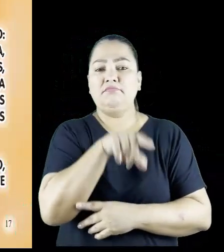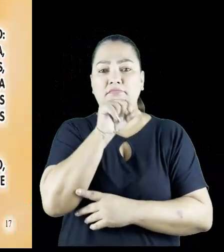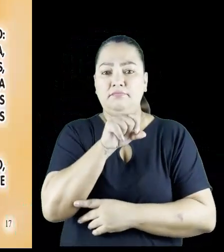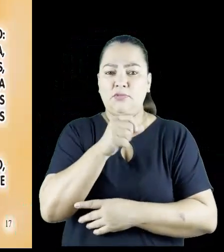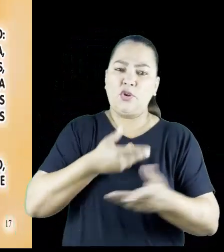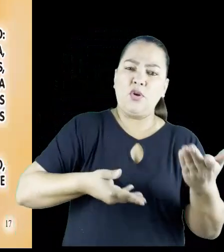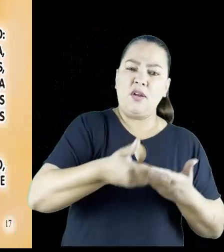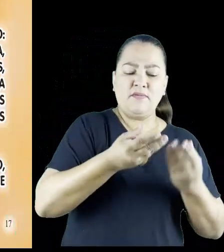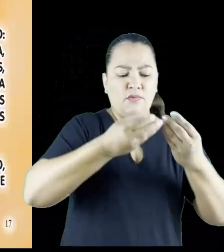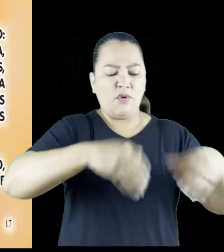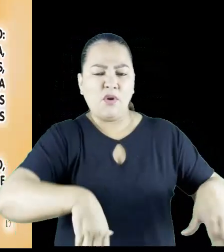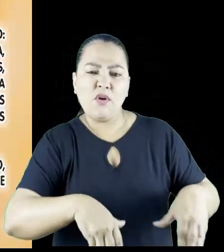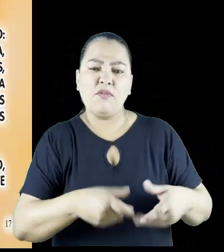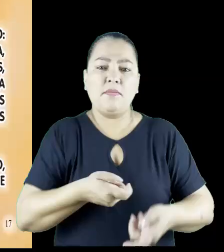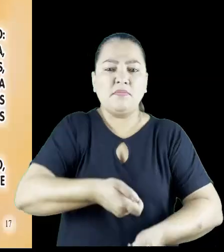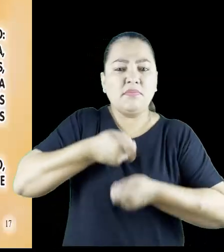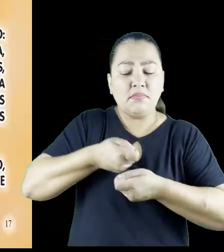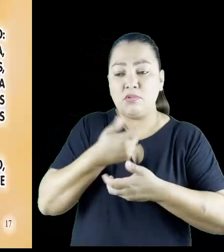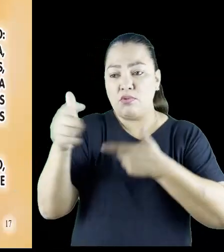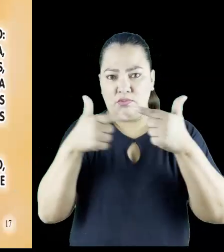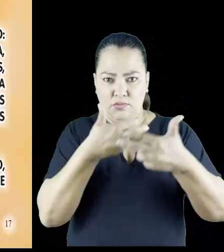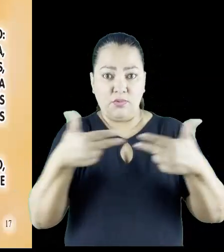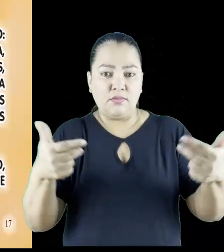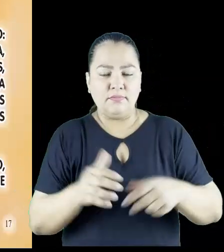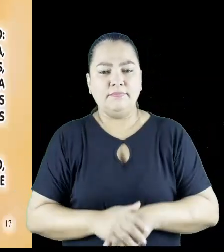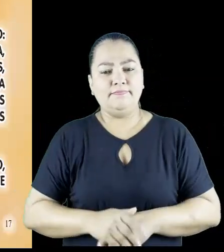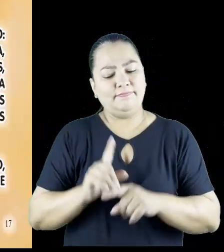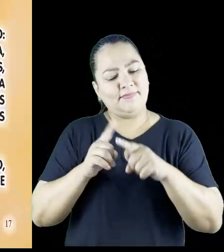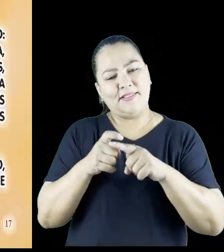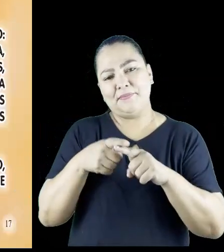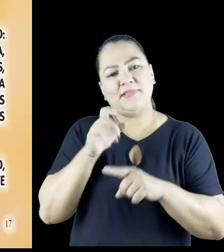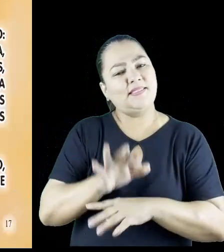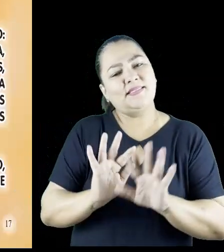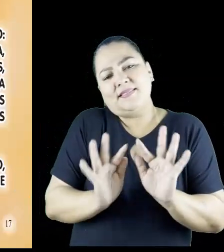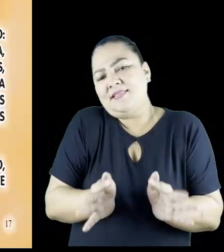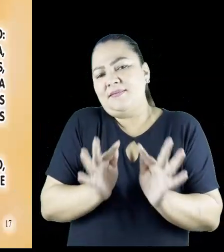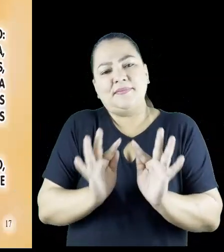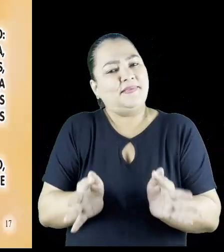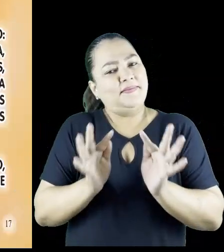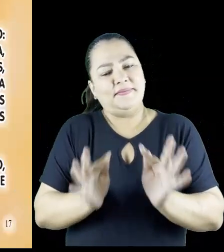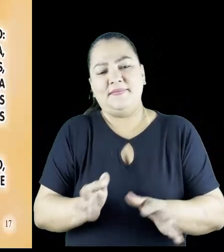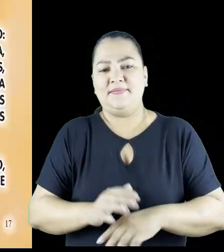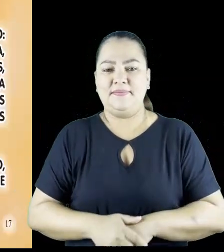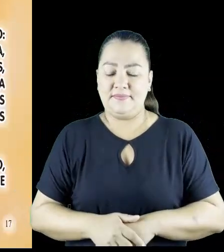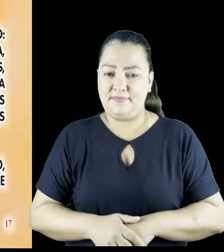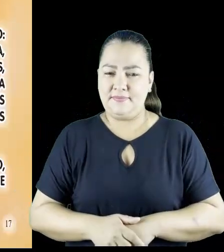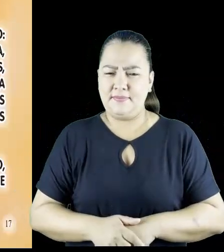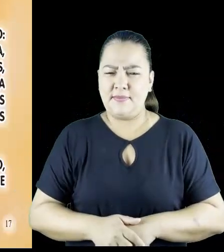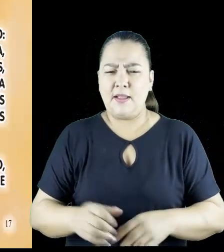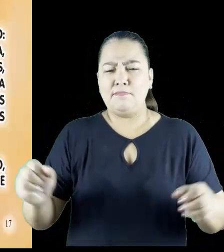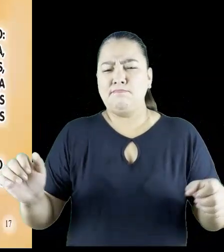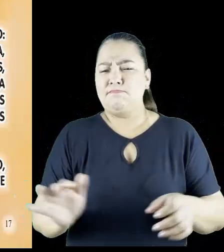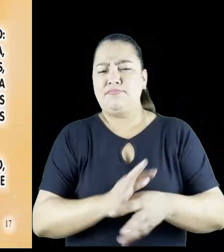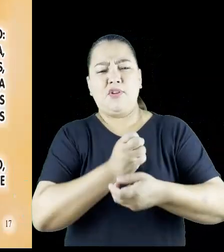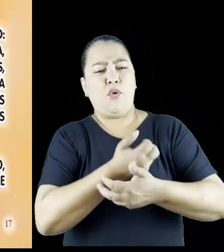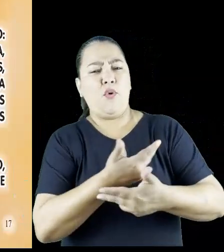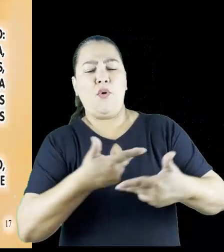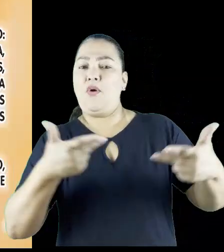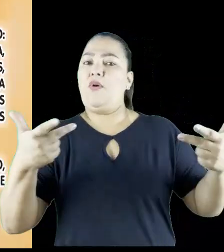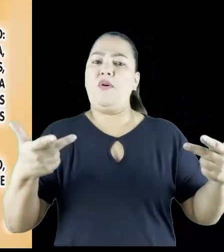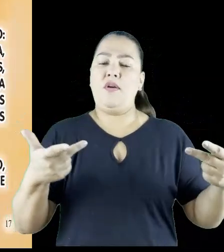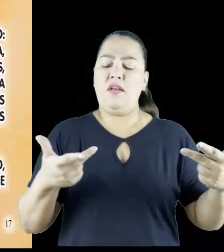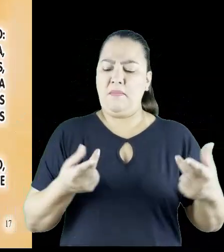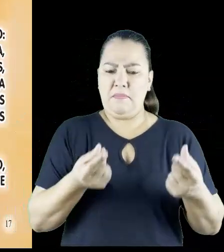queriam trocar. A gente trocava por ovo, aipim, farinha e outras coisas. Itapema era assim, simples, simples, simples. Fartura de